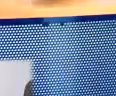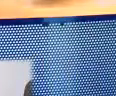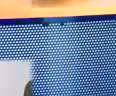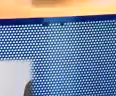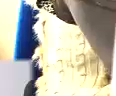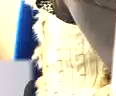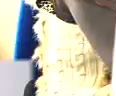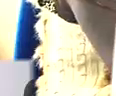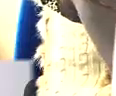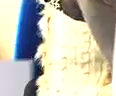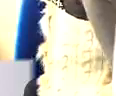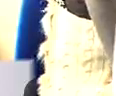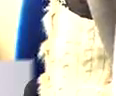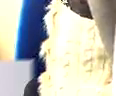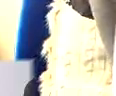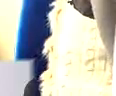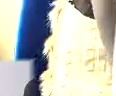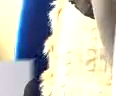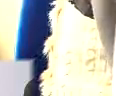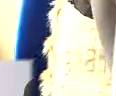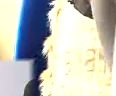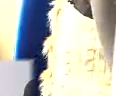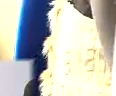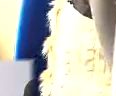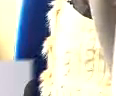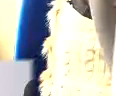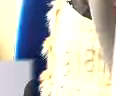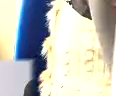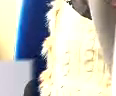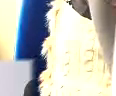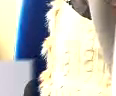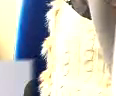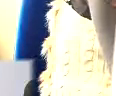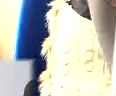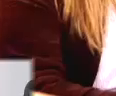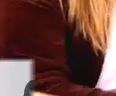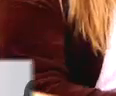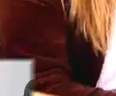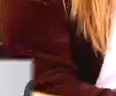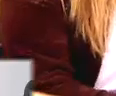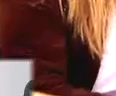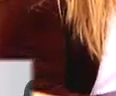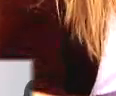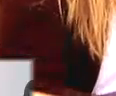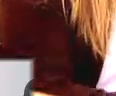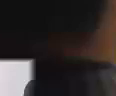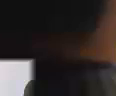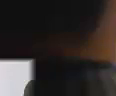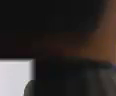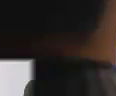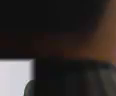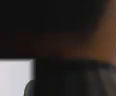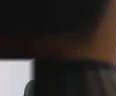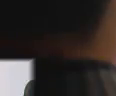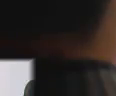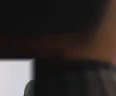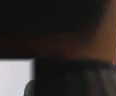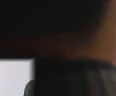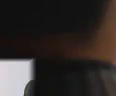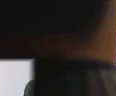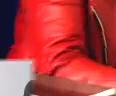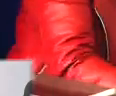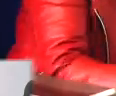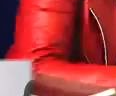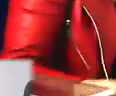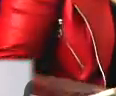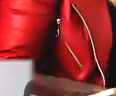Empresa-Escola. Os estudantes são de ensino médio e superior e atuam nas áreas de comunicação, administração, tecnologia da